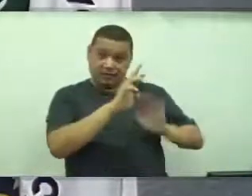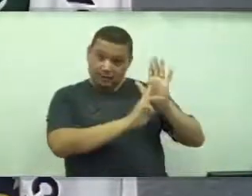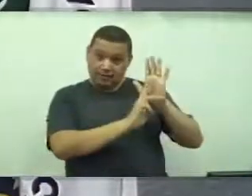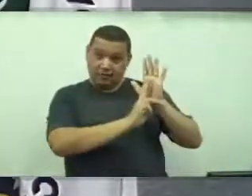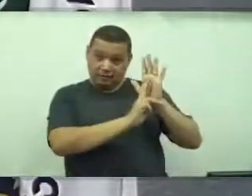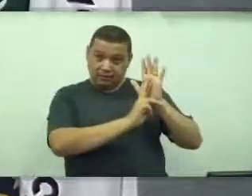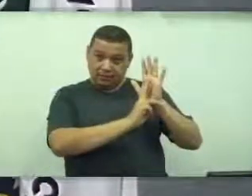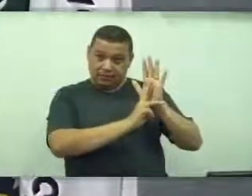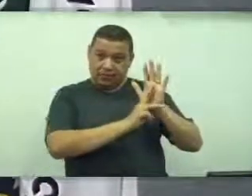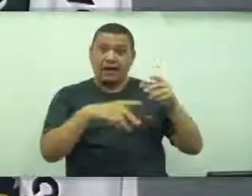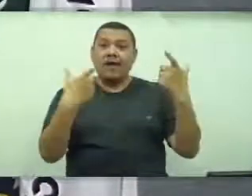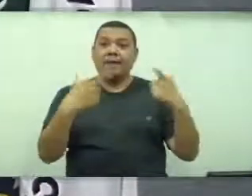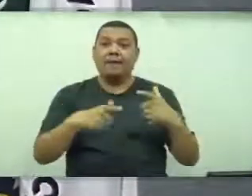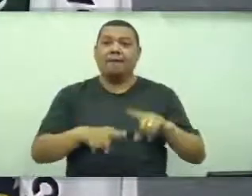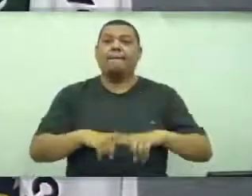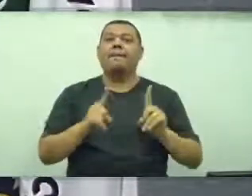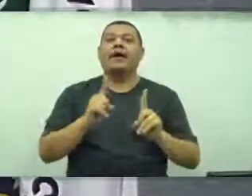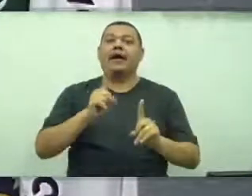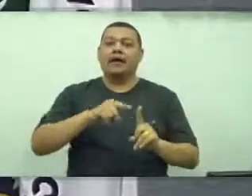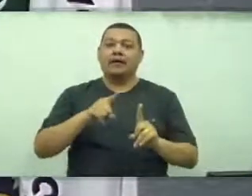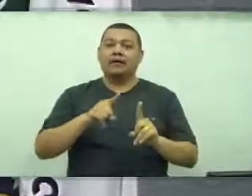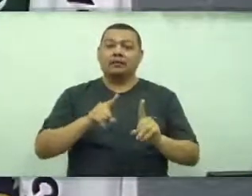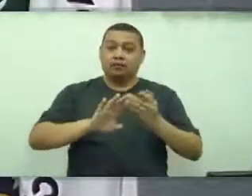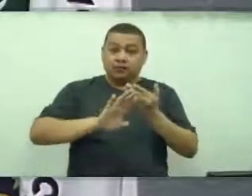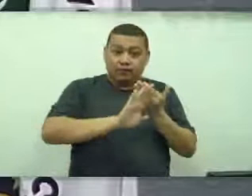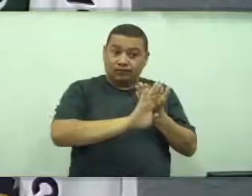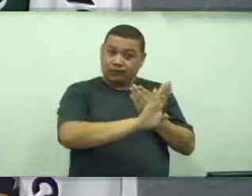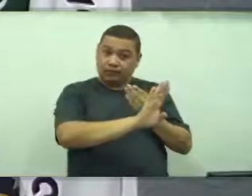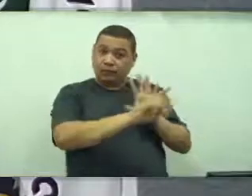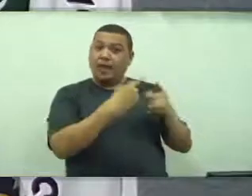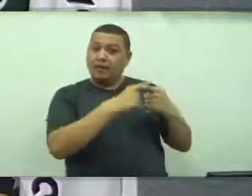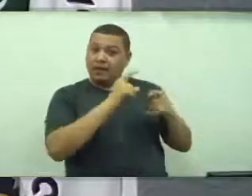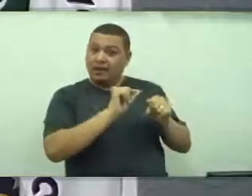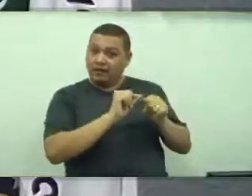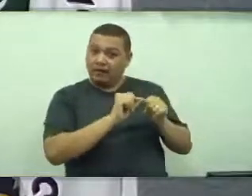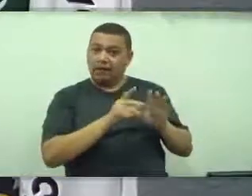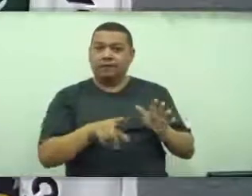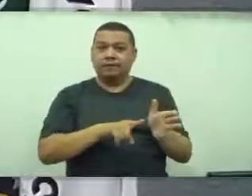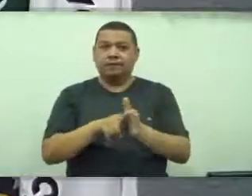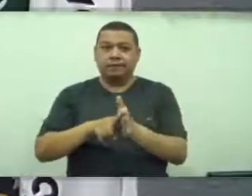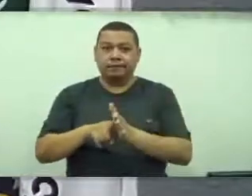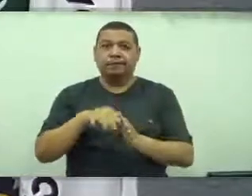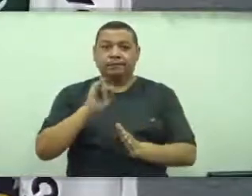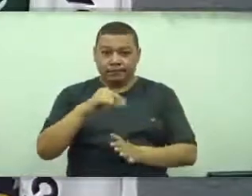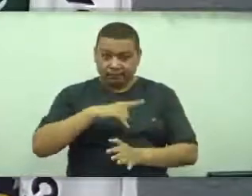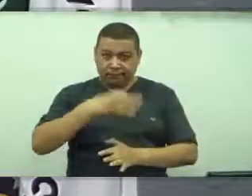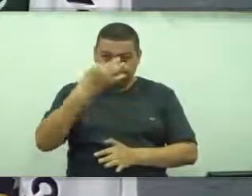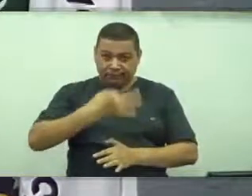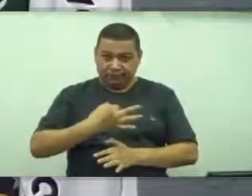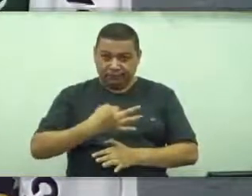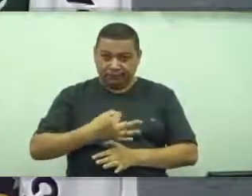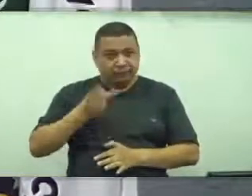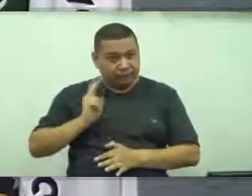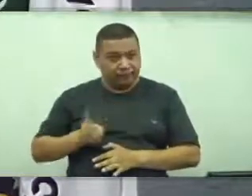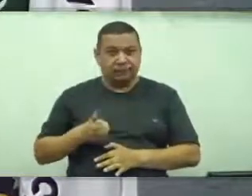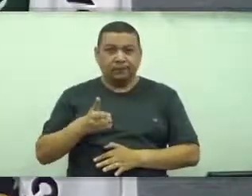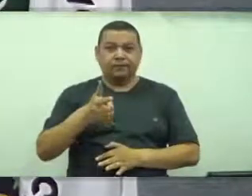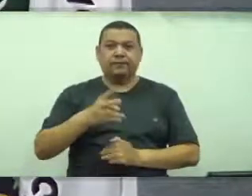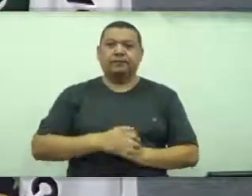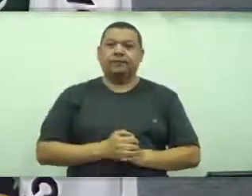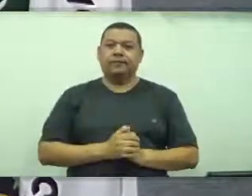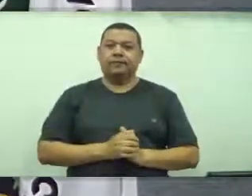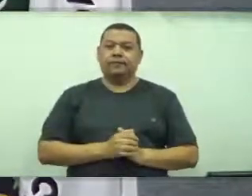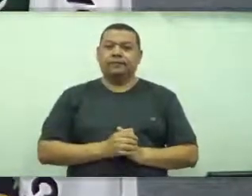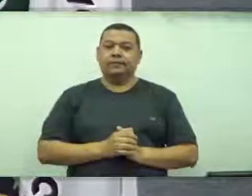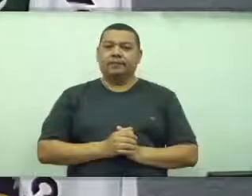bairro, mas seria um local isolado para realmente fazer esse experimento. Se der certo, continuará